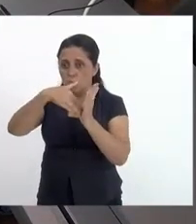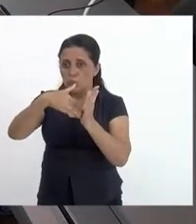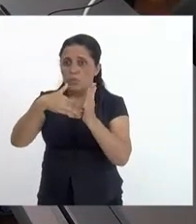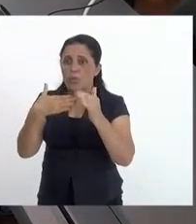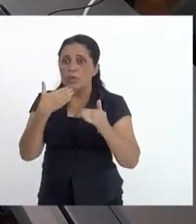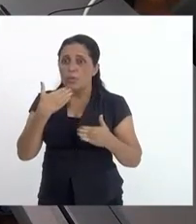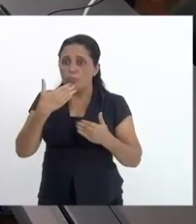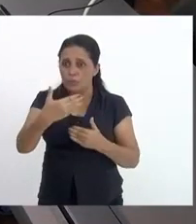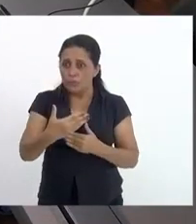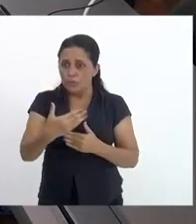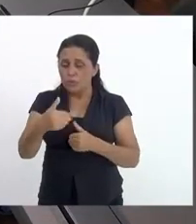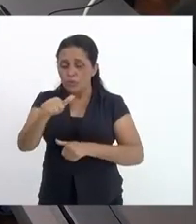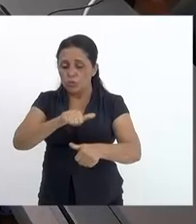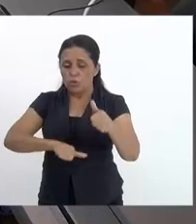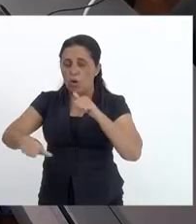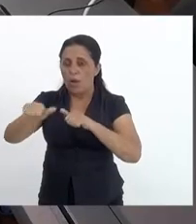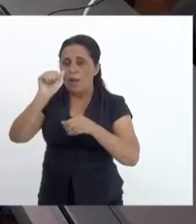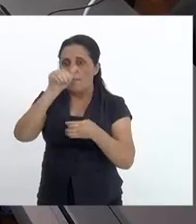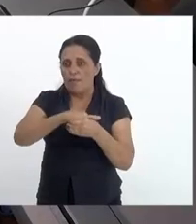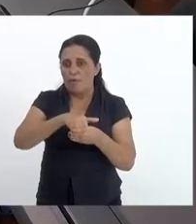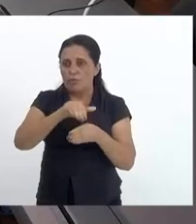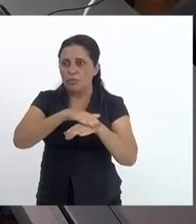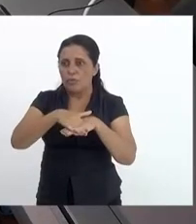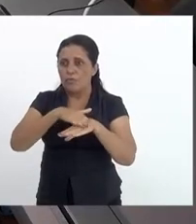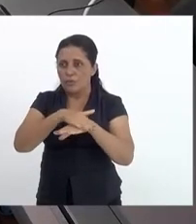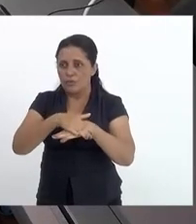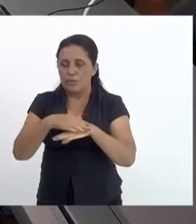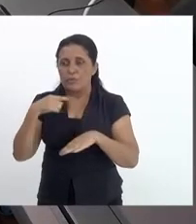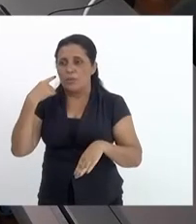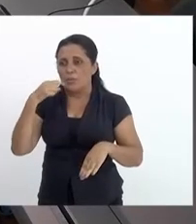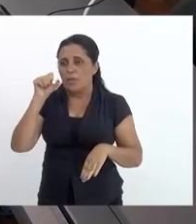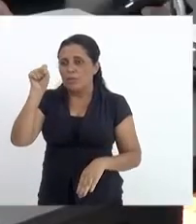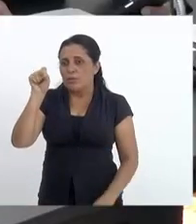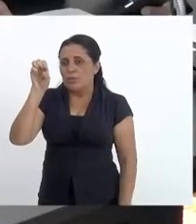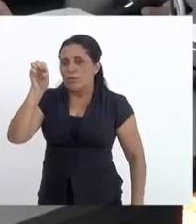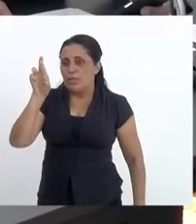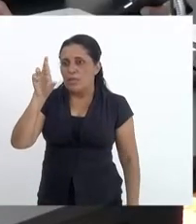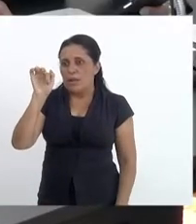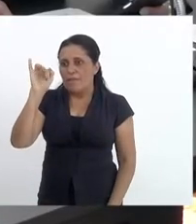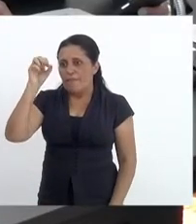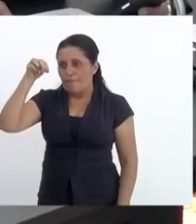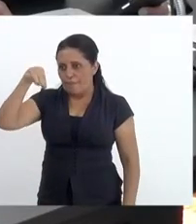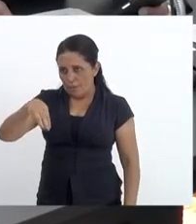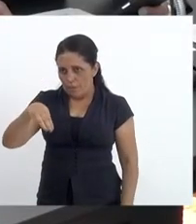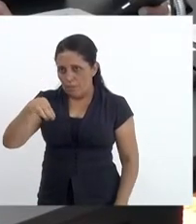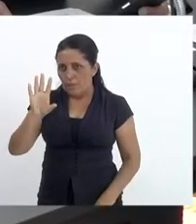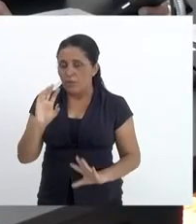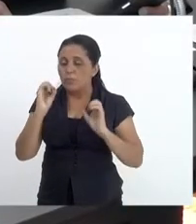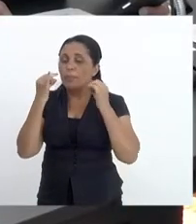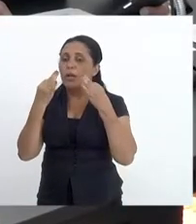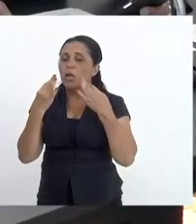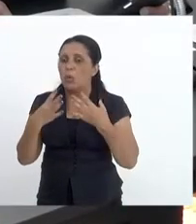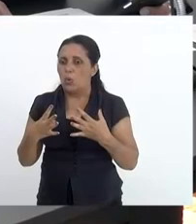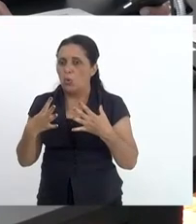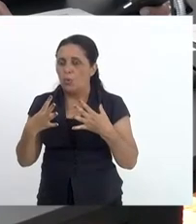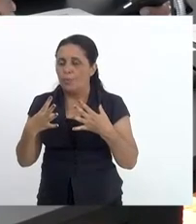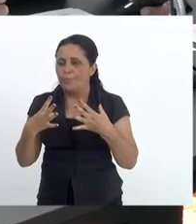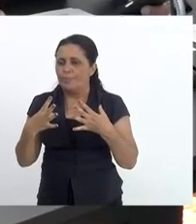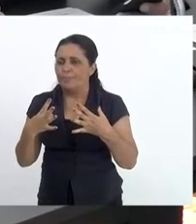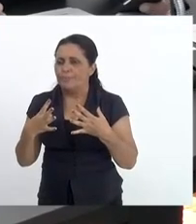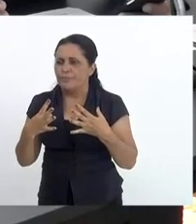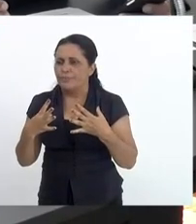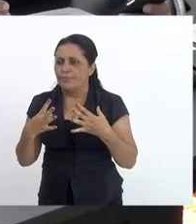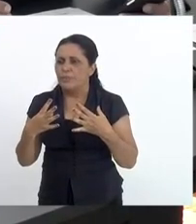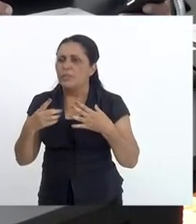para trocar o meu voto. Eu conversei com o deputado Serafini e ele explicou, ele